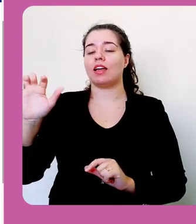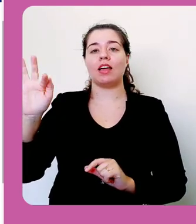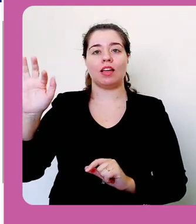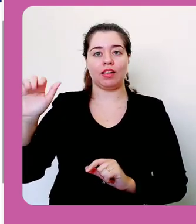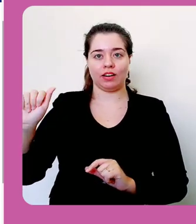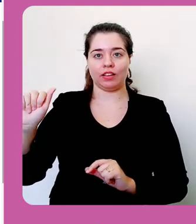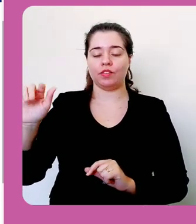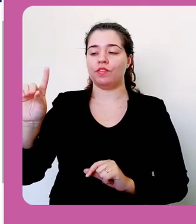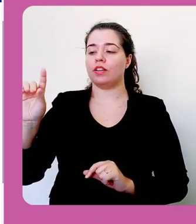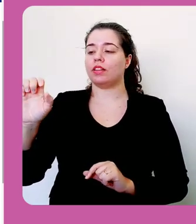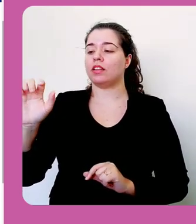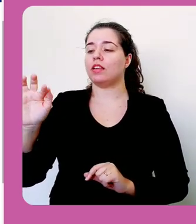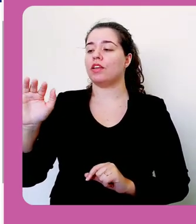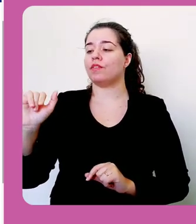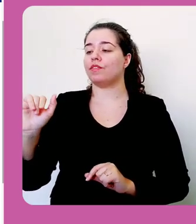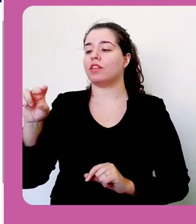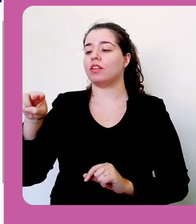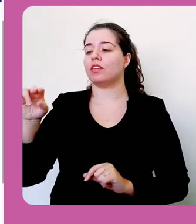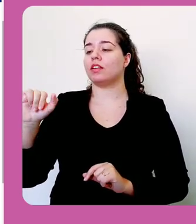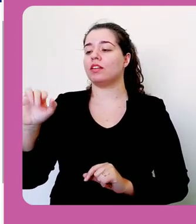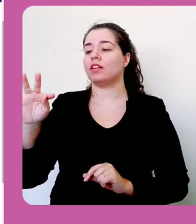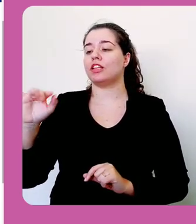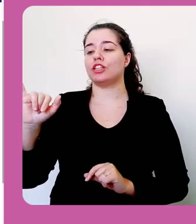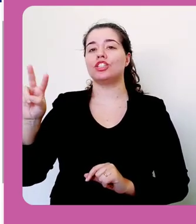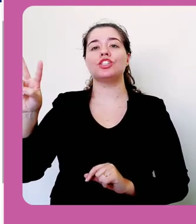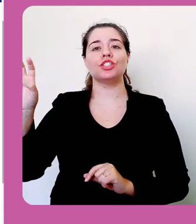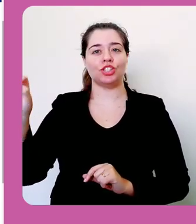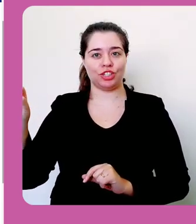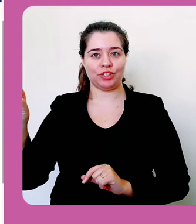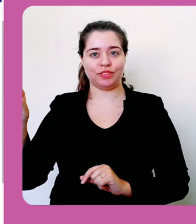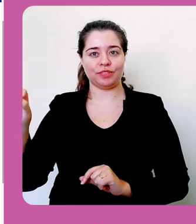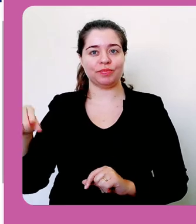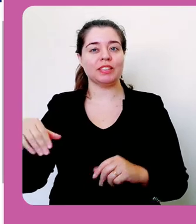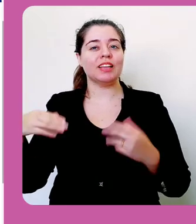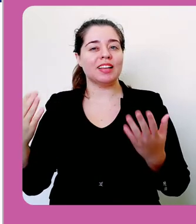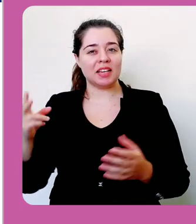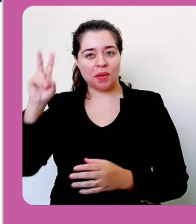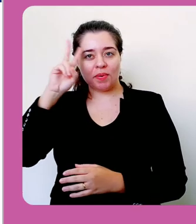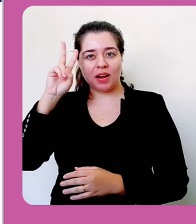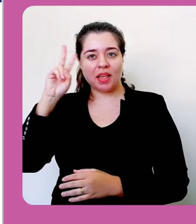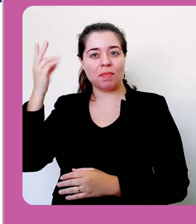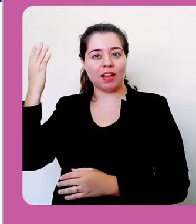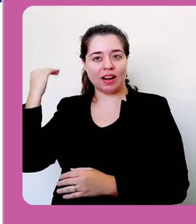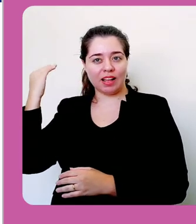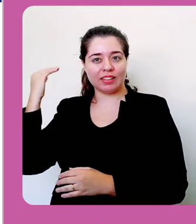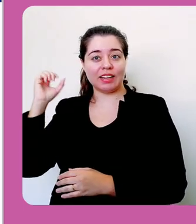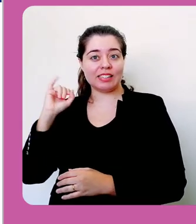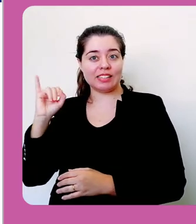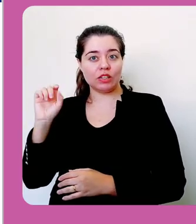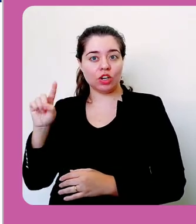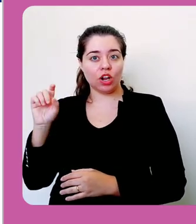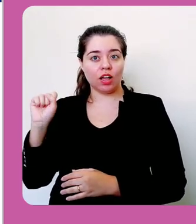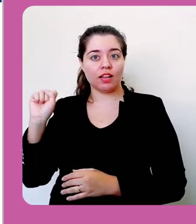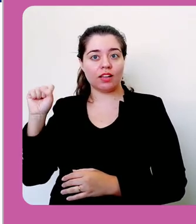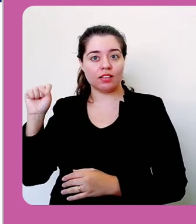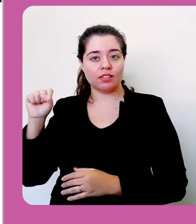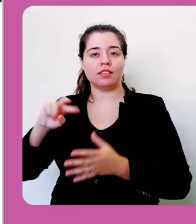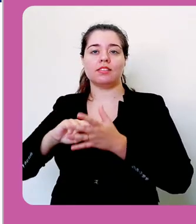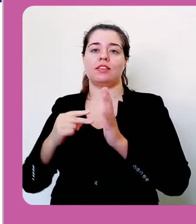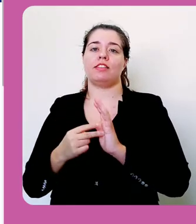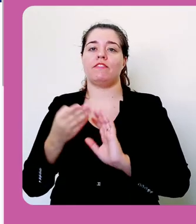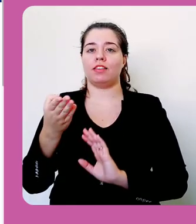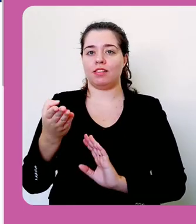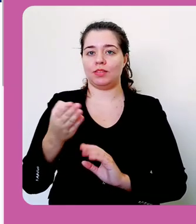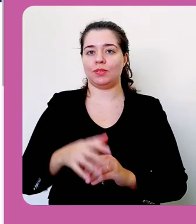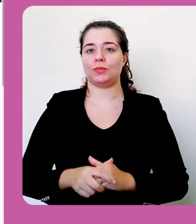botão enviar, significa isso. Ele salva, edita o envio dele, vem aqui, salva as mudanças, e quando